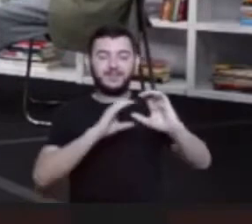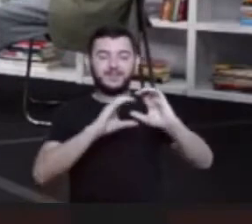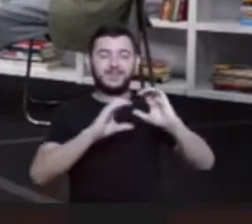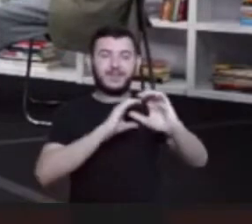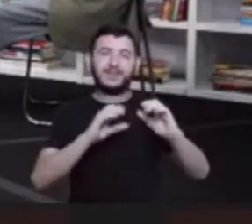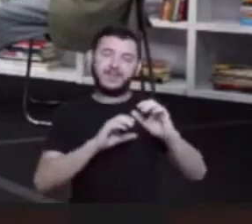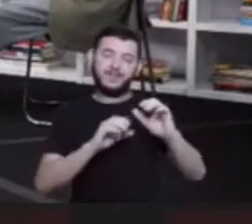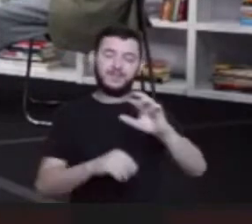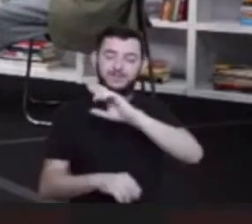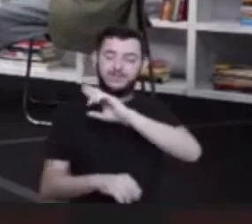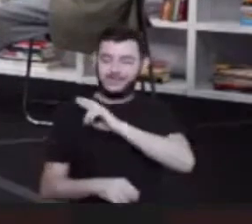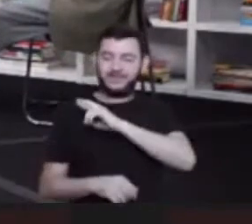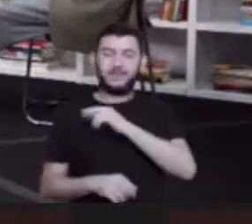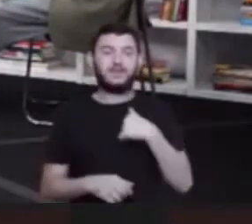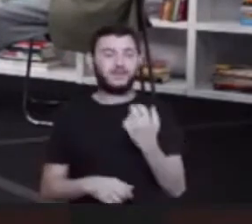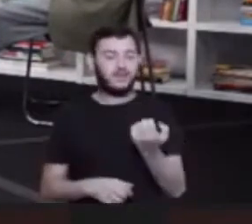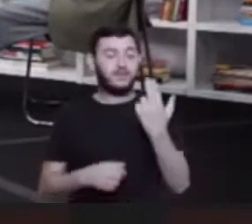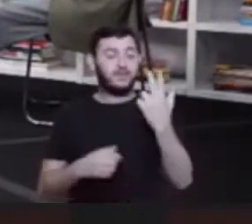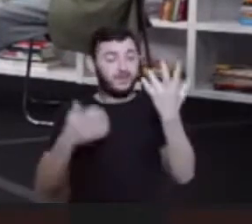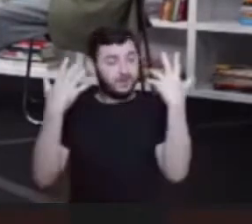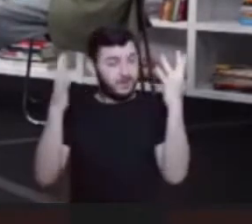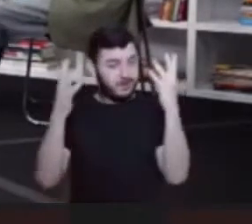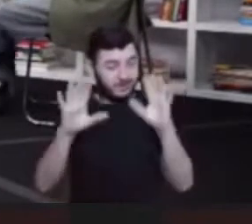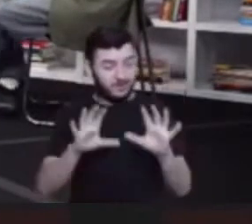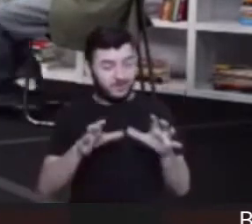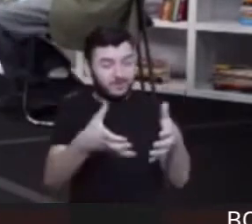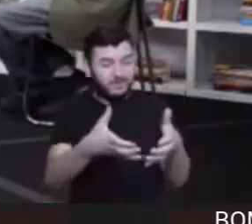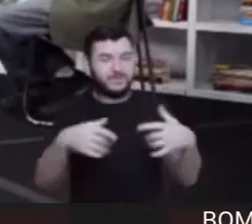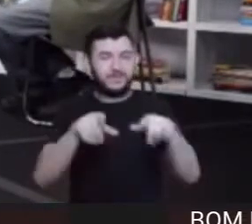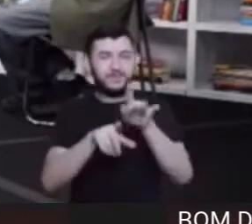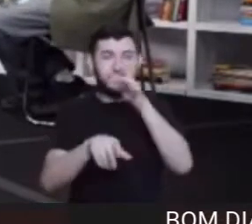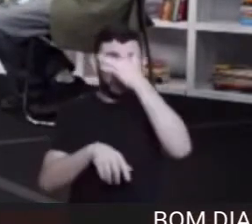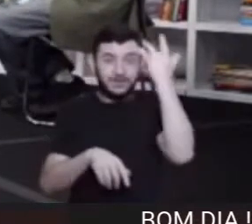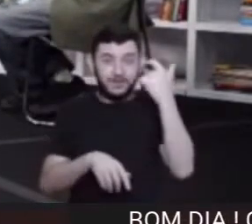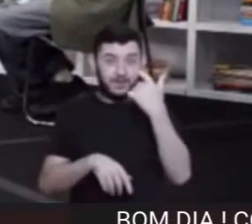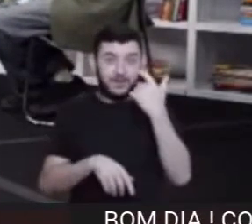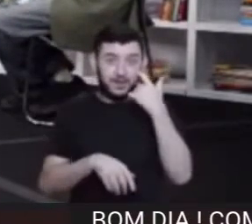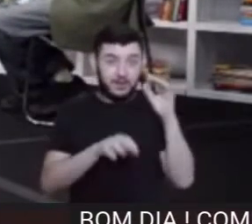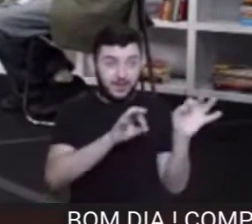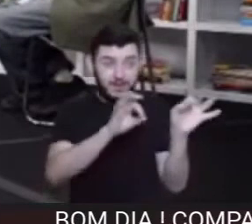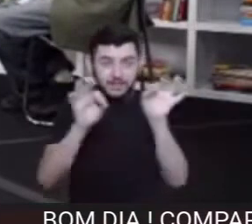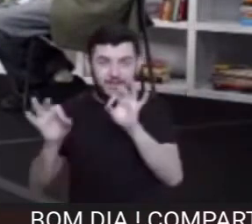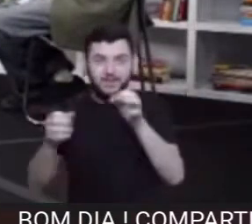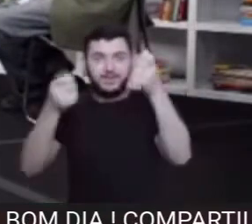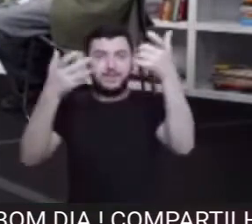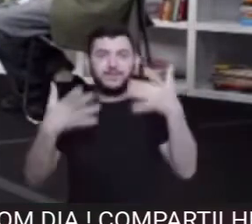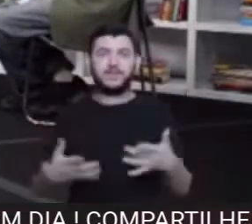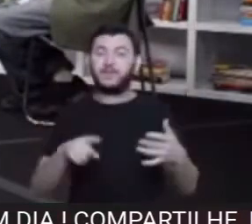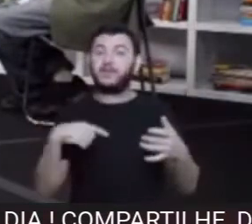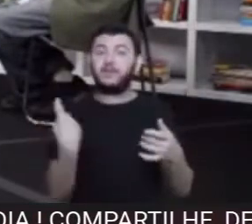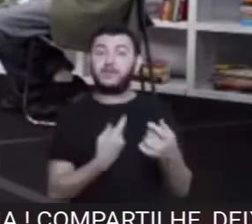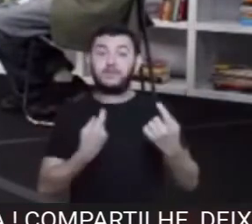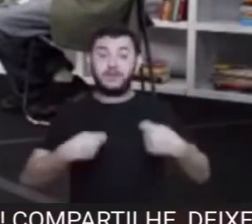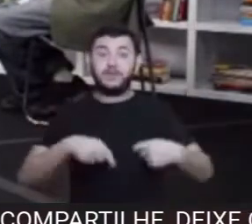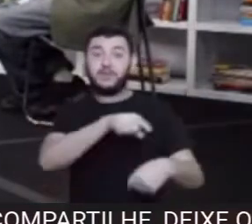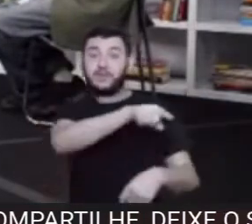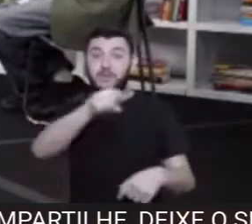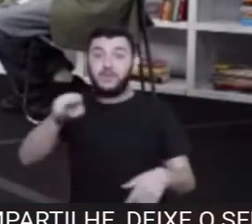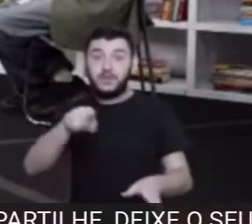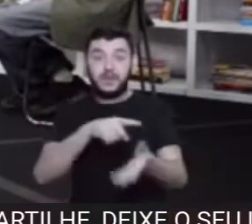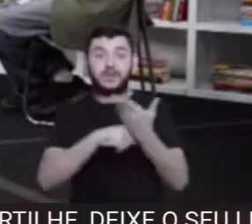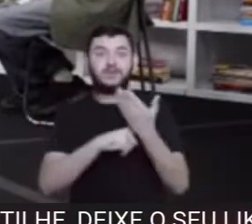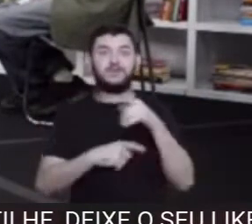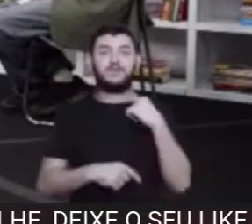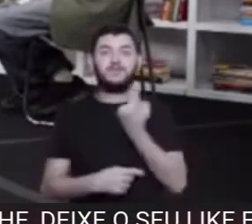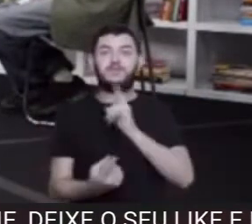está nos assistindo que nós precisamos muito da sua ajuda para que a TV PT possa realmente se concretizar como